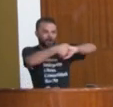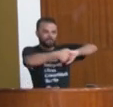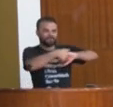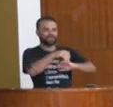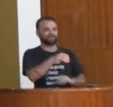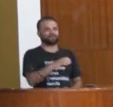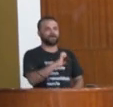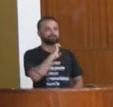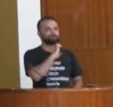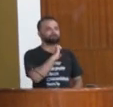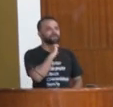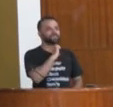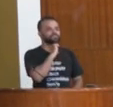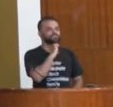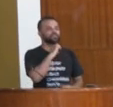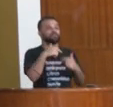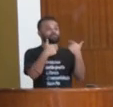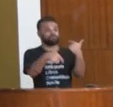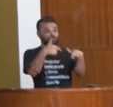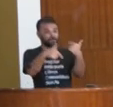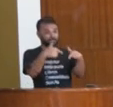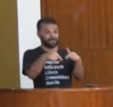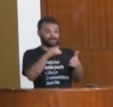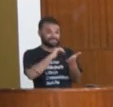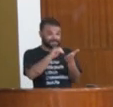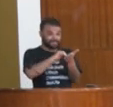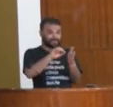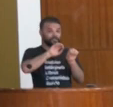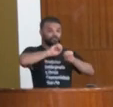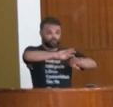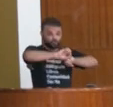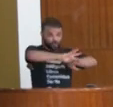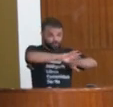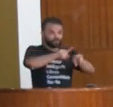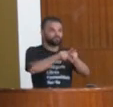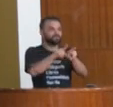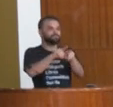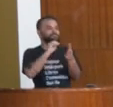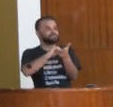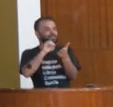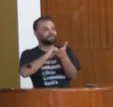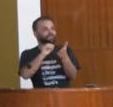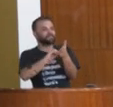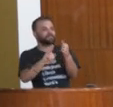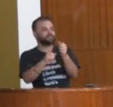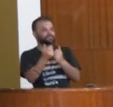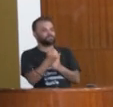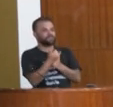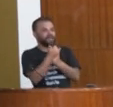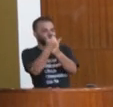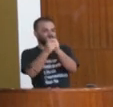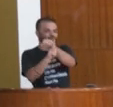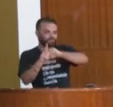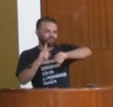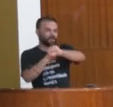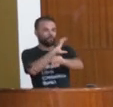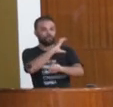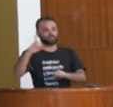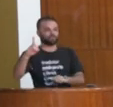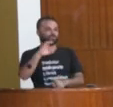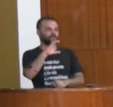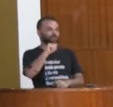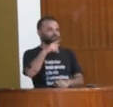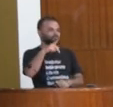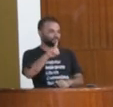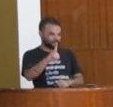Mello, que trabalha na Secretaria de Educação e também na Secretaria de Assistência Social, coordenando o CAPED, comentar ela e toda a